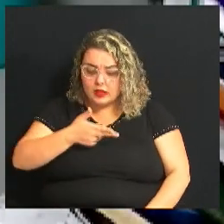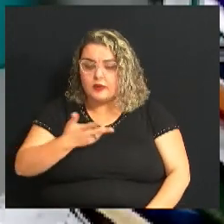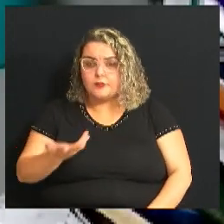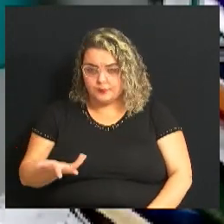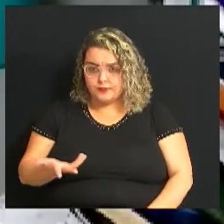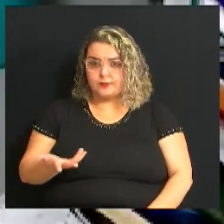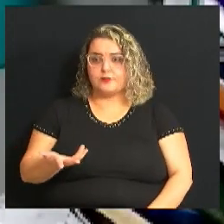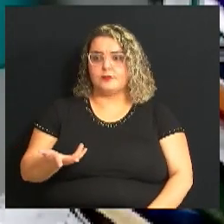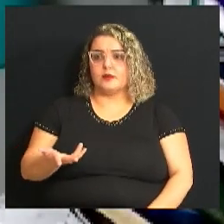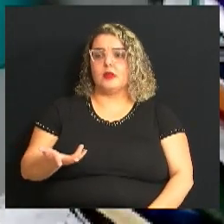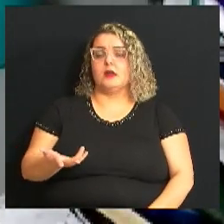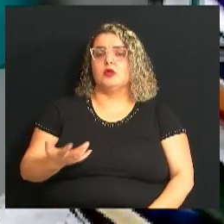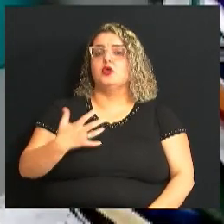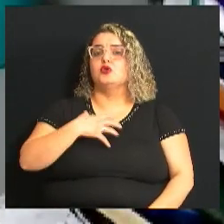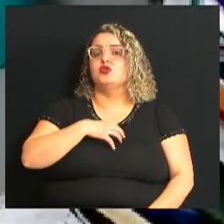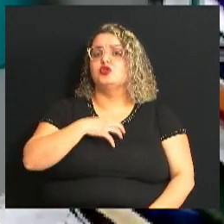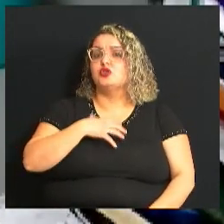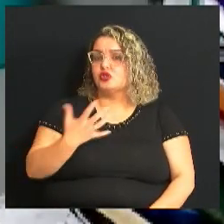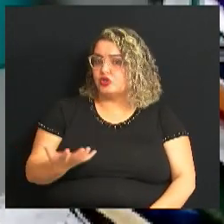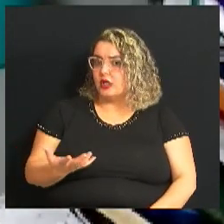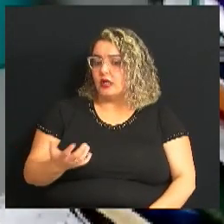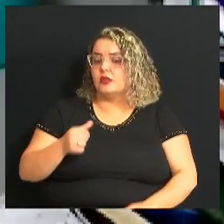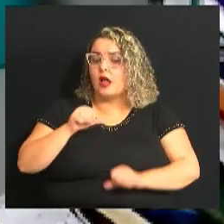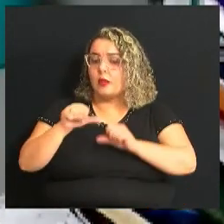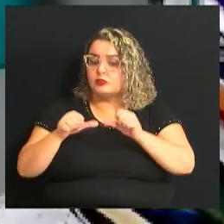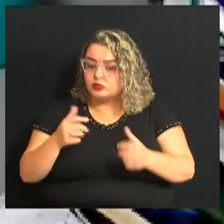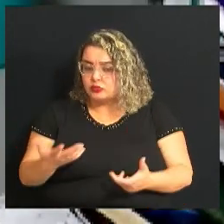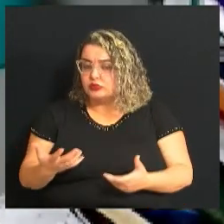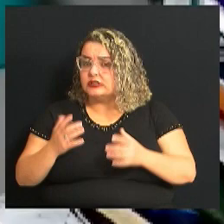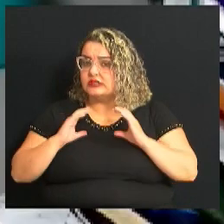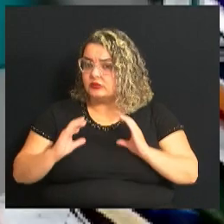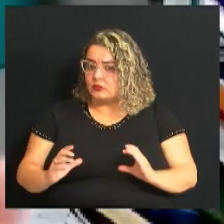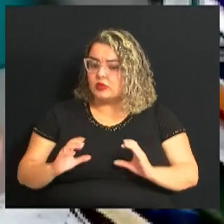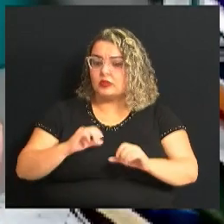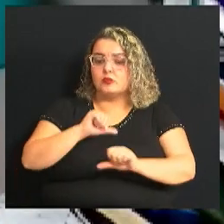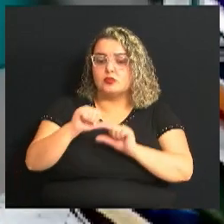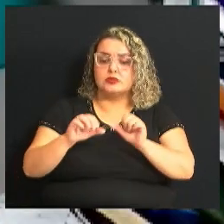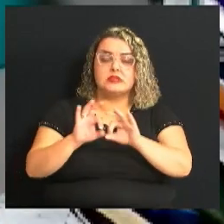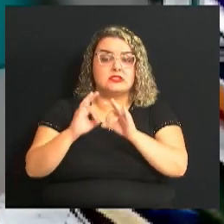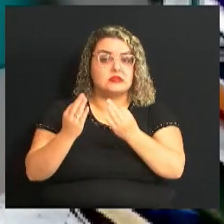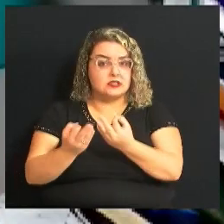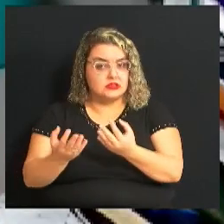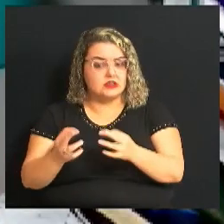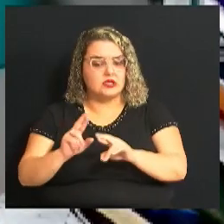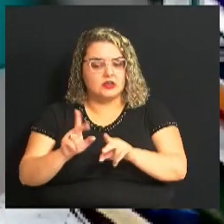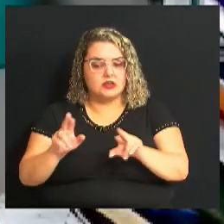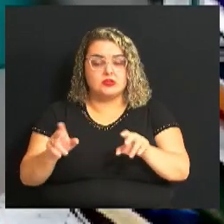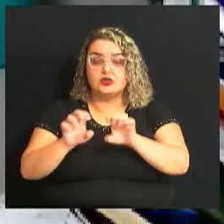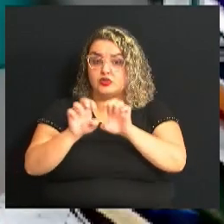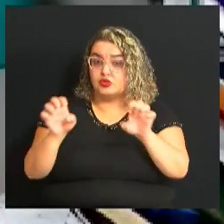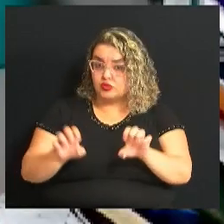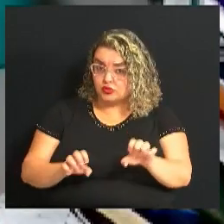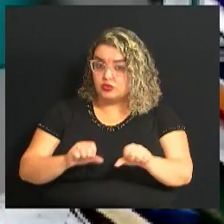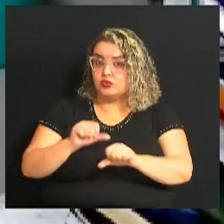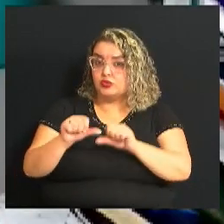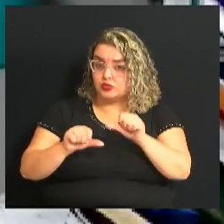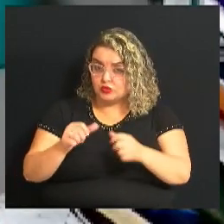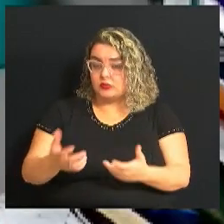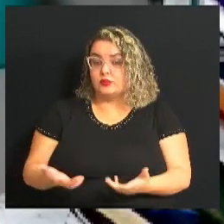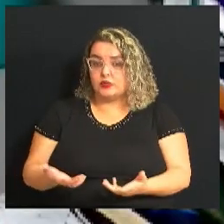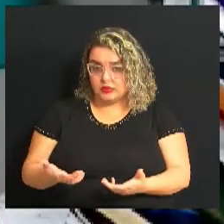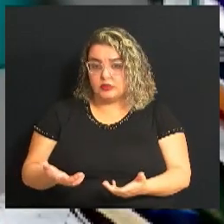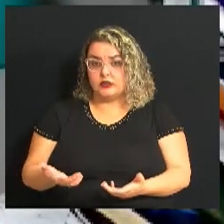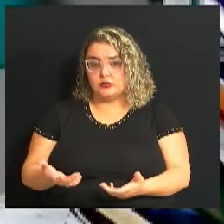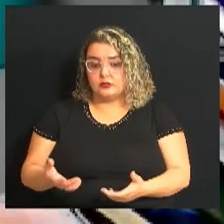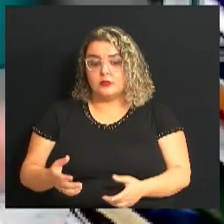da família e a mudança no comportamento social diante da composição familiar reflete na necessidade